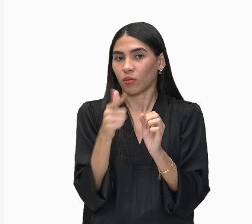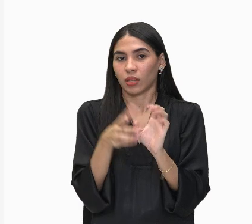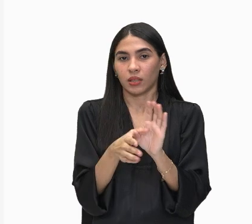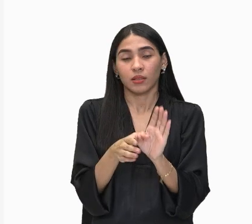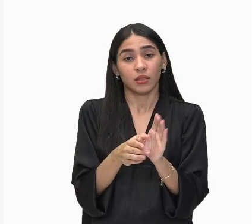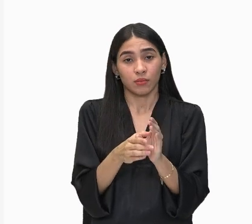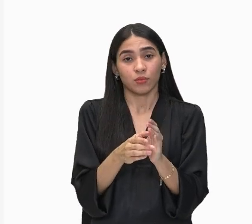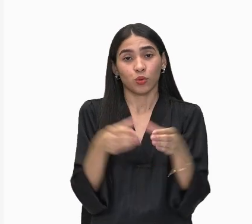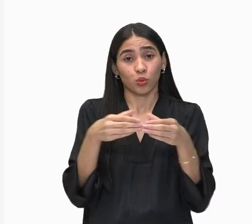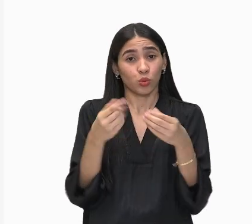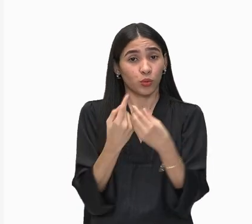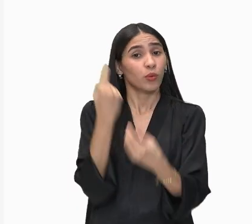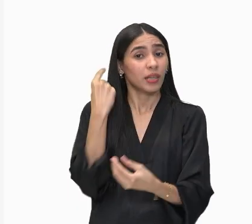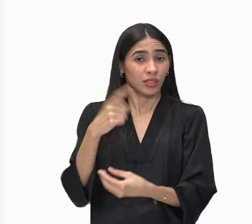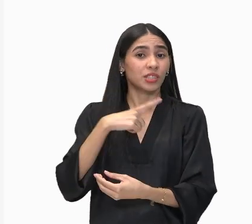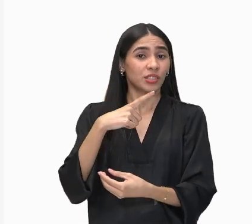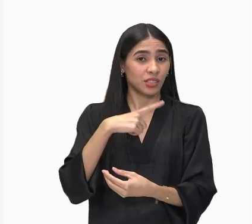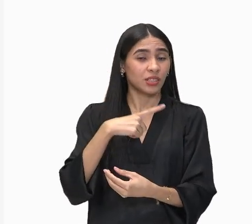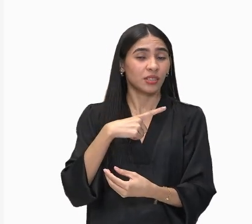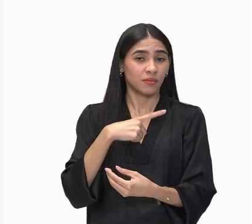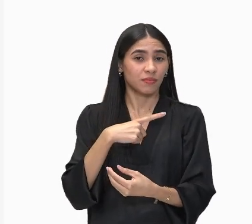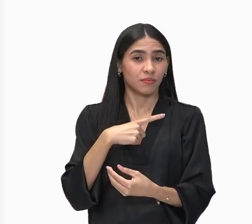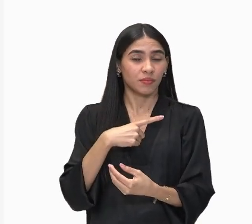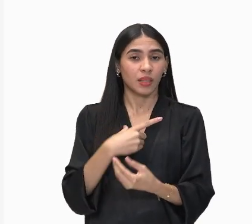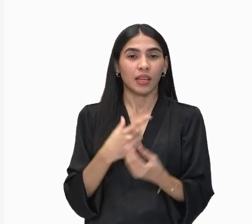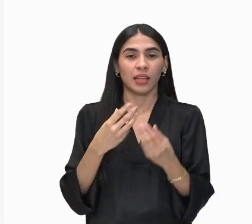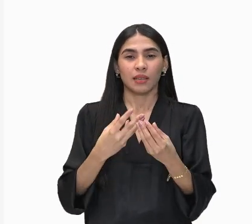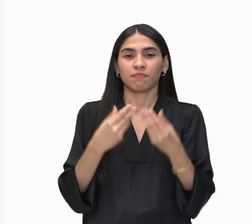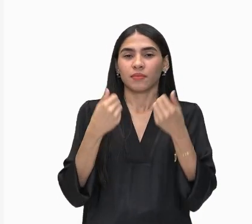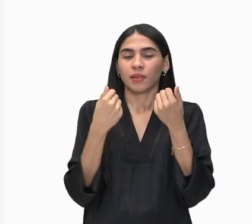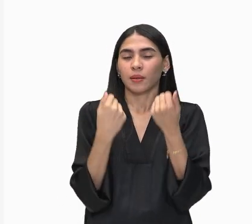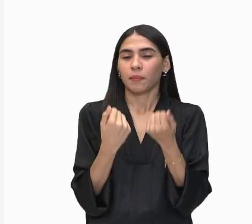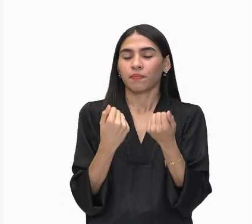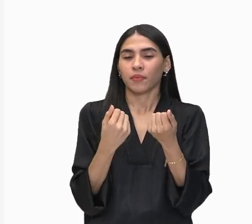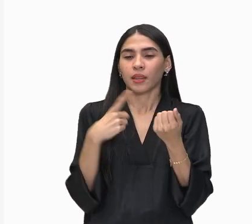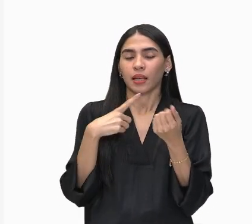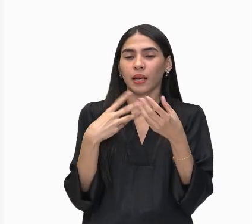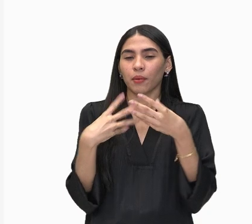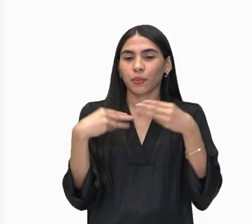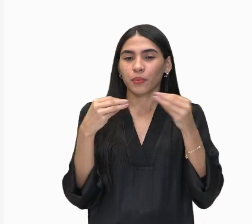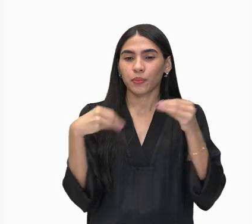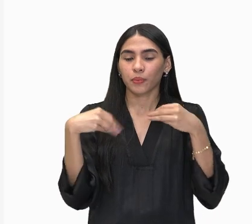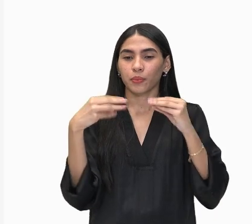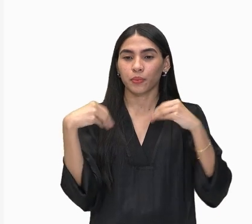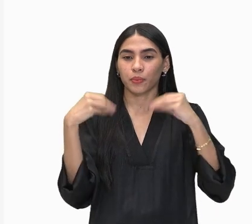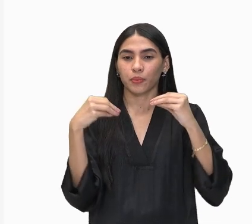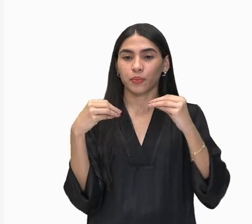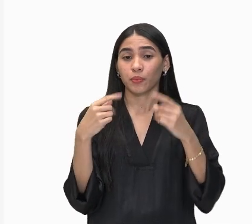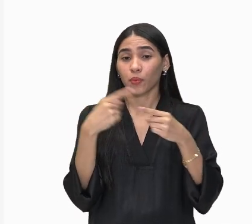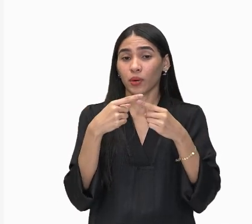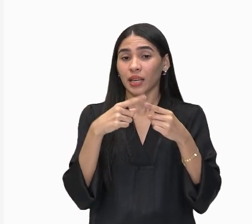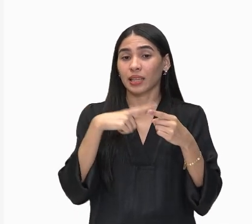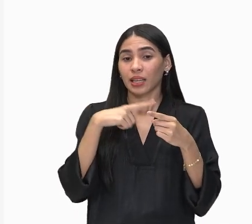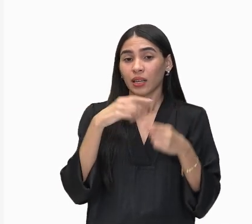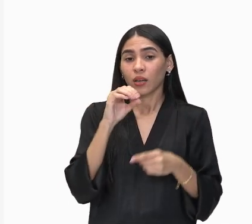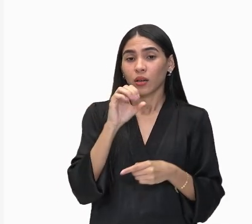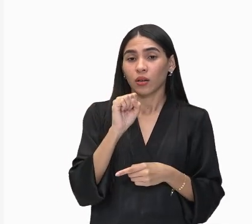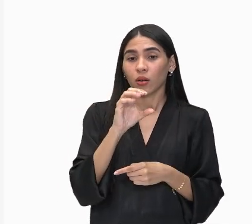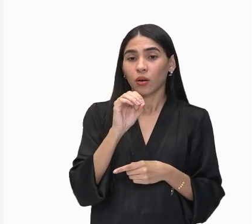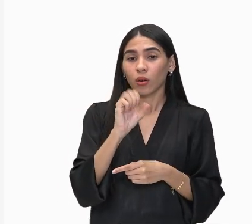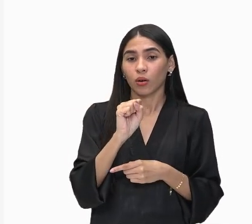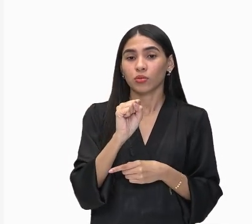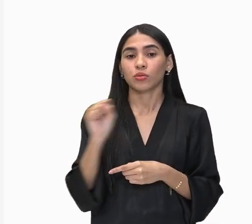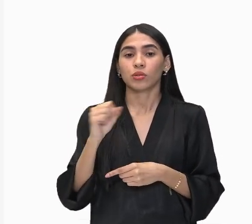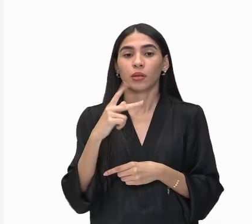grupo anterior, né? Elas vão ser extremamente leves por conta dos ossos pneumáticos e pelo fato de